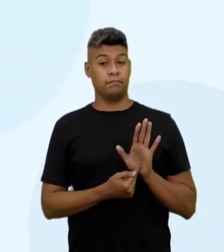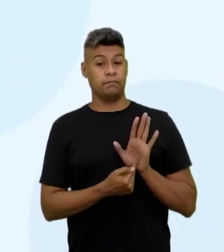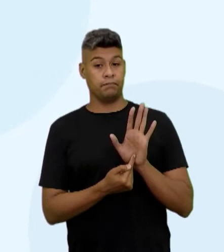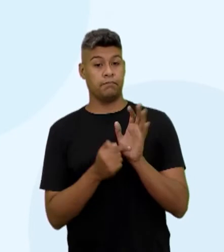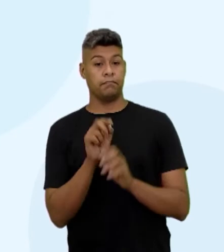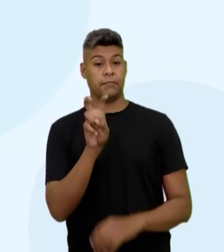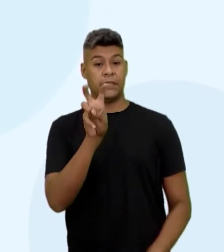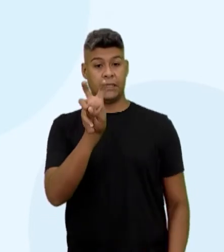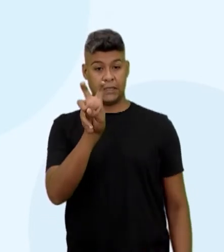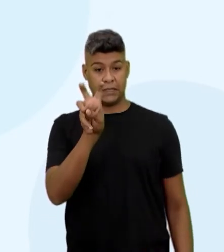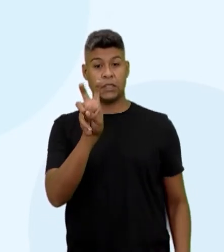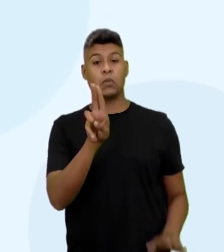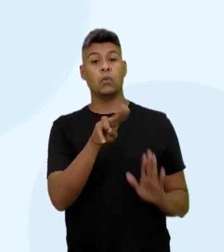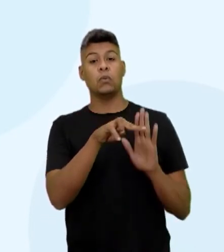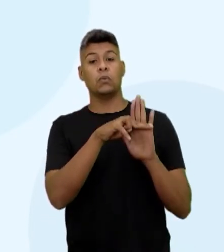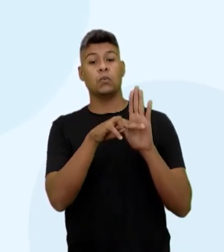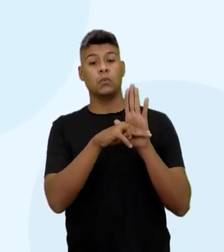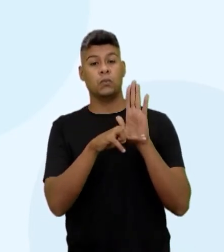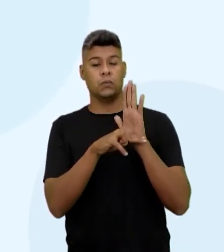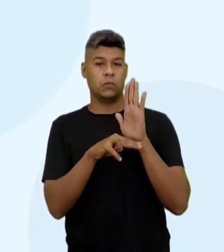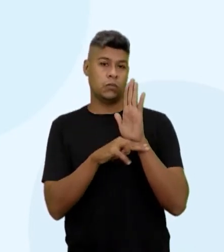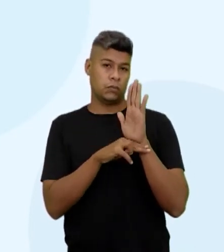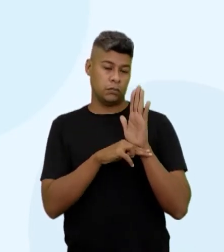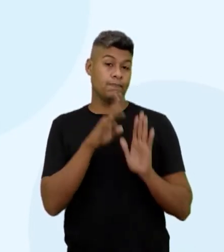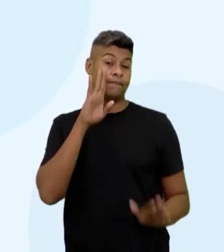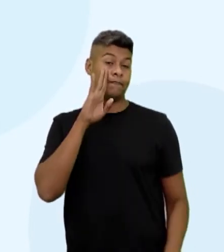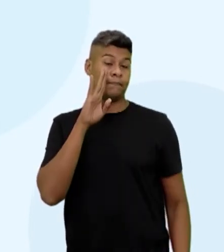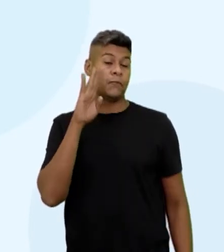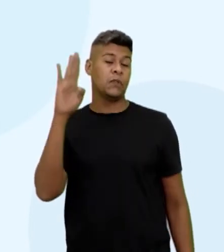cinco normas fundamentais